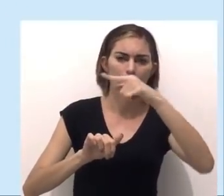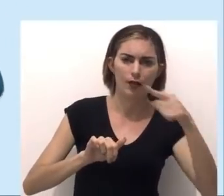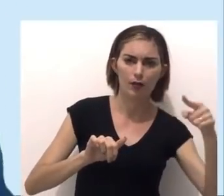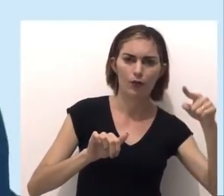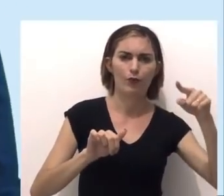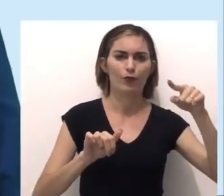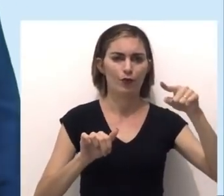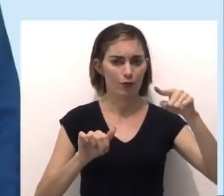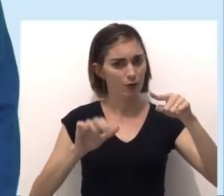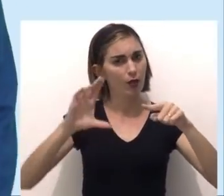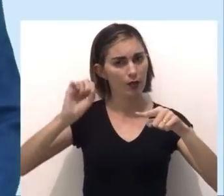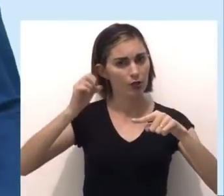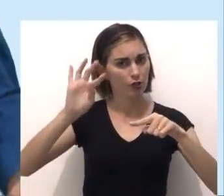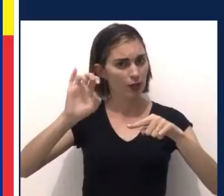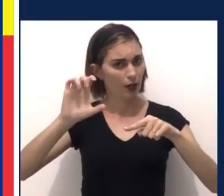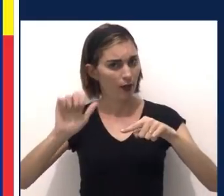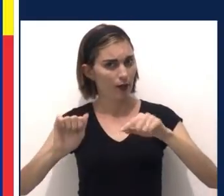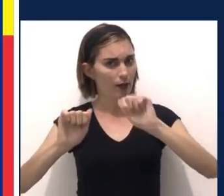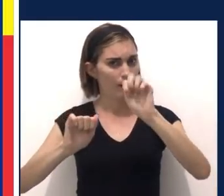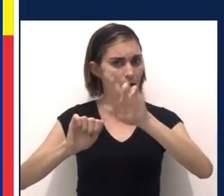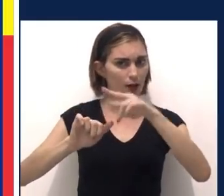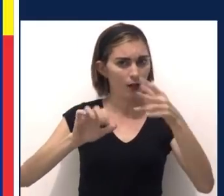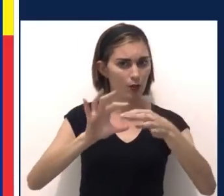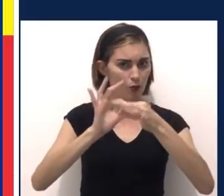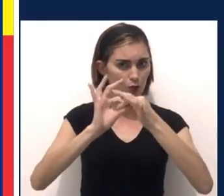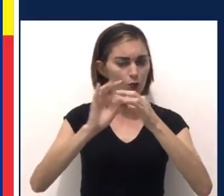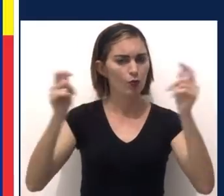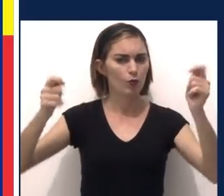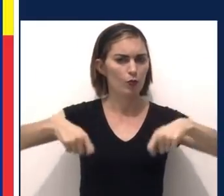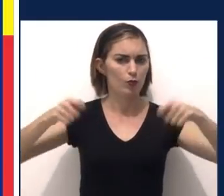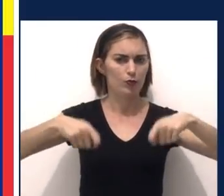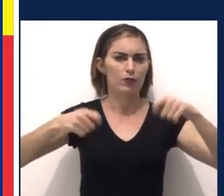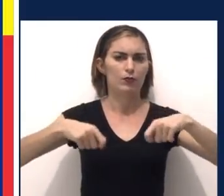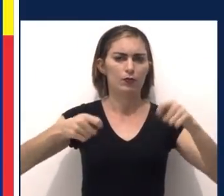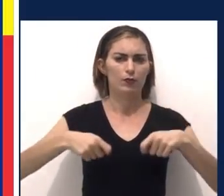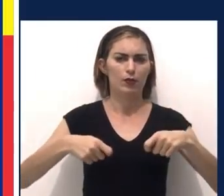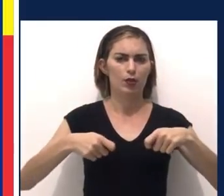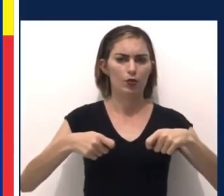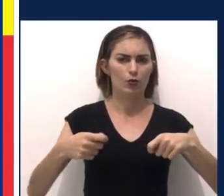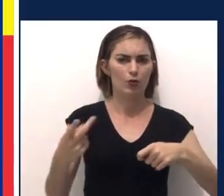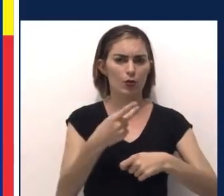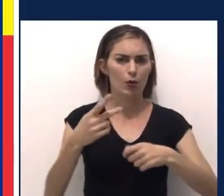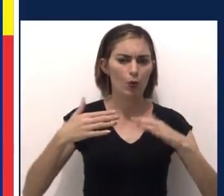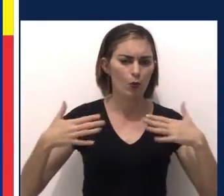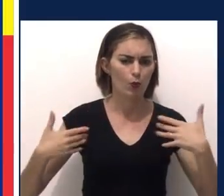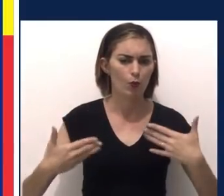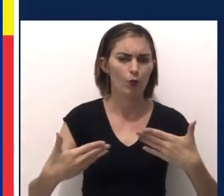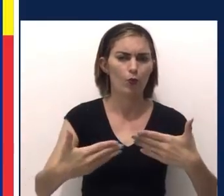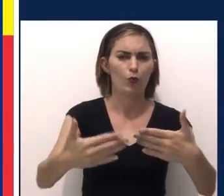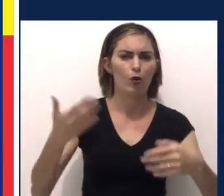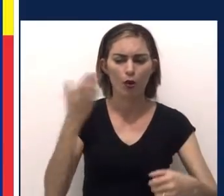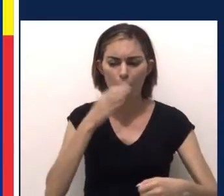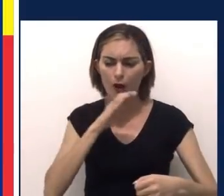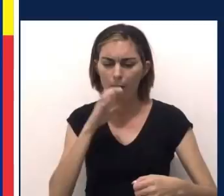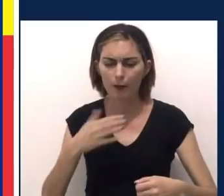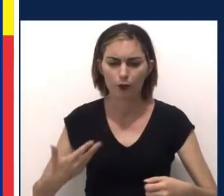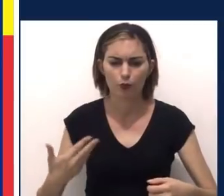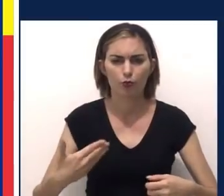Aragão. Castela e Aragão. Então, essa união permitiu, pessoal, acelerar a